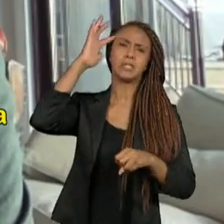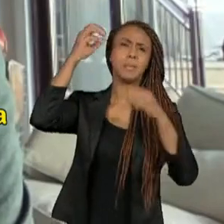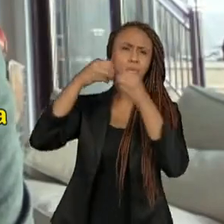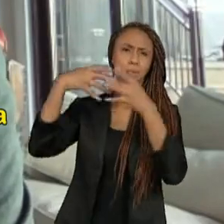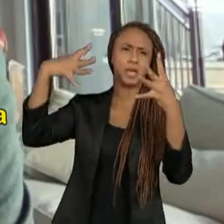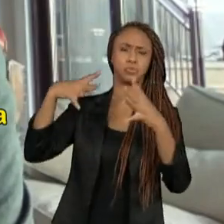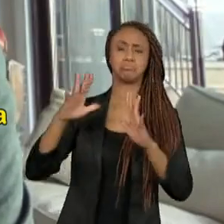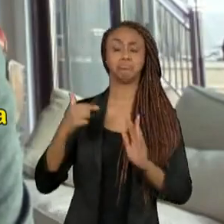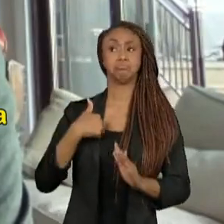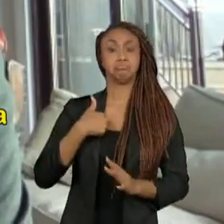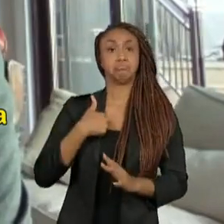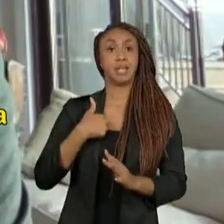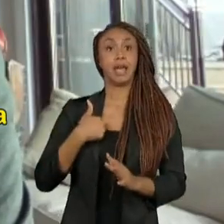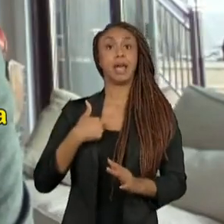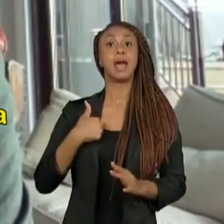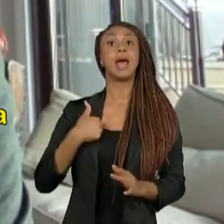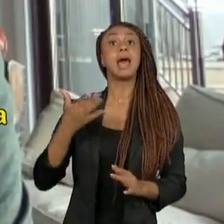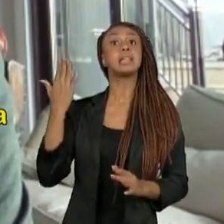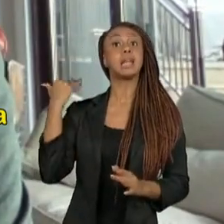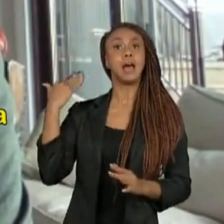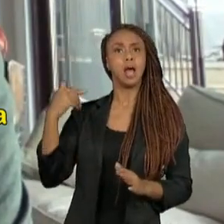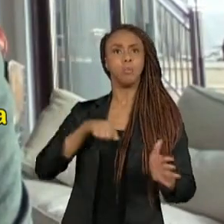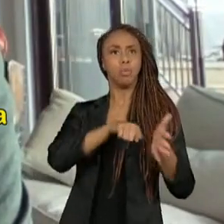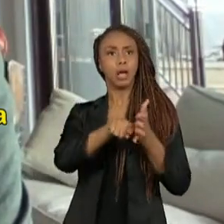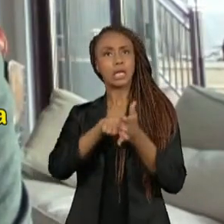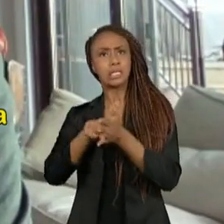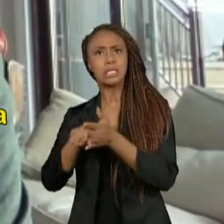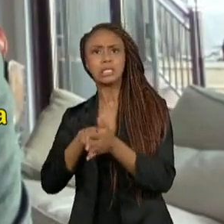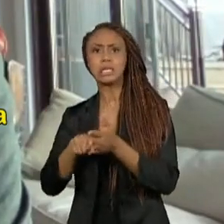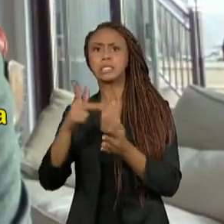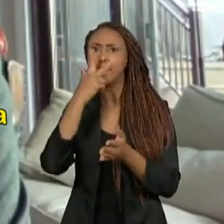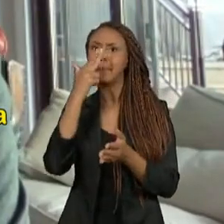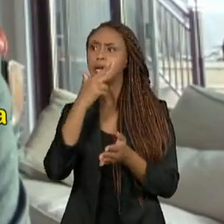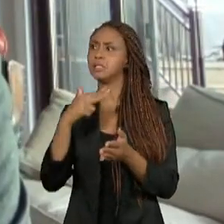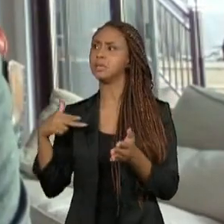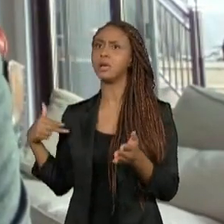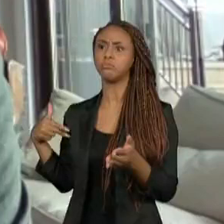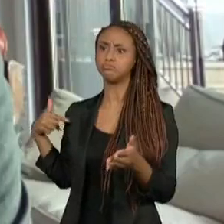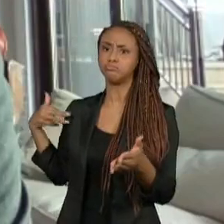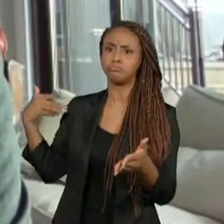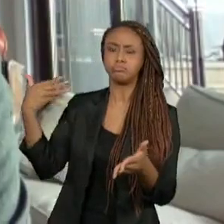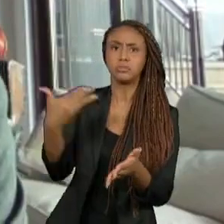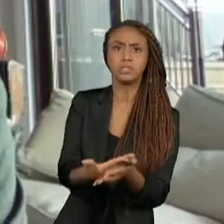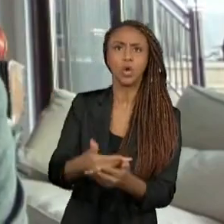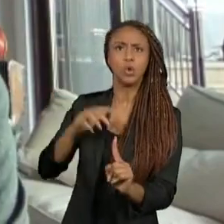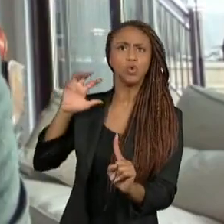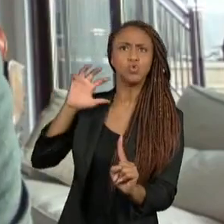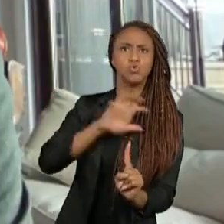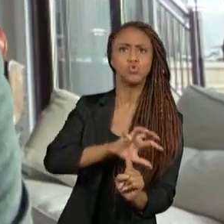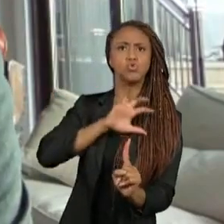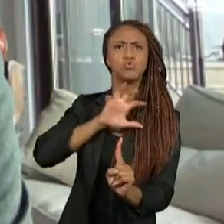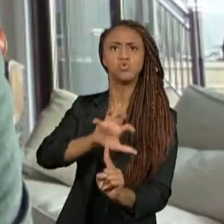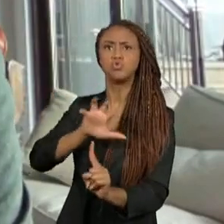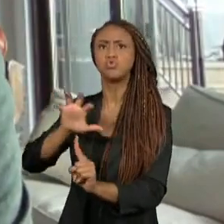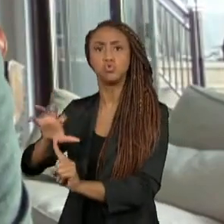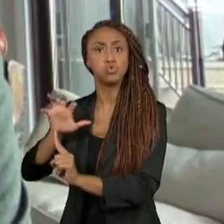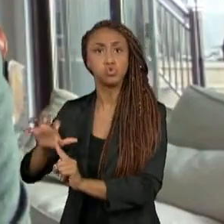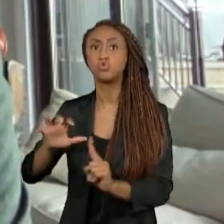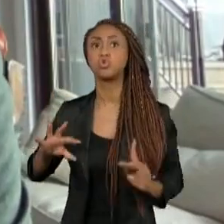at a time when science seemed to have become dominant, and certainly dominant